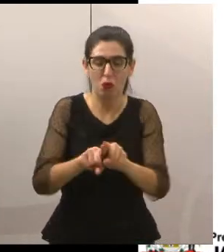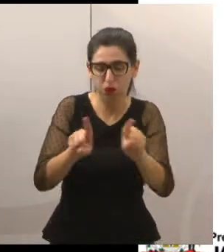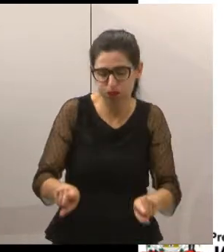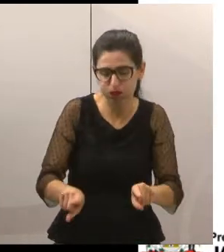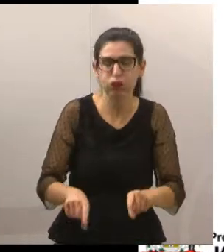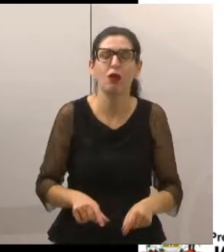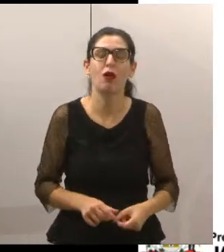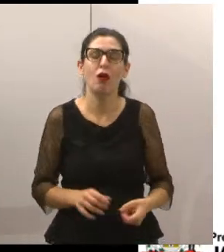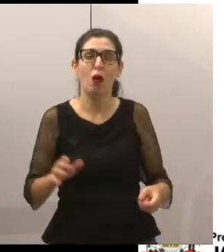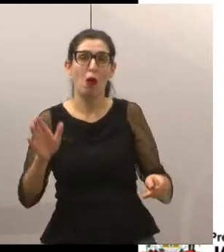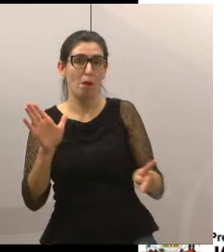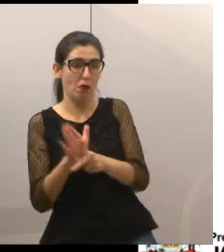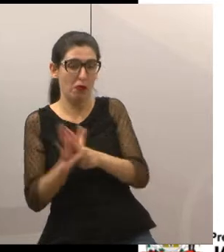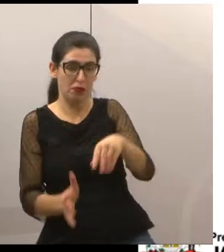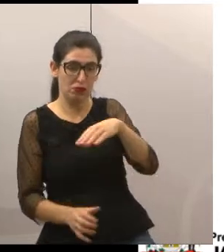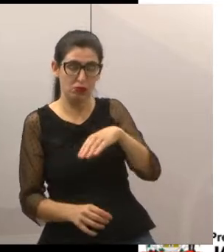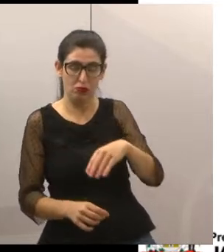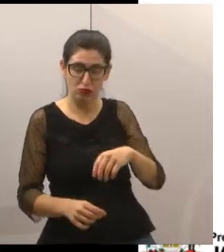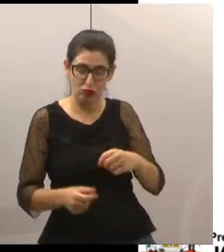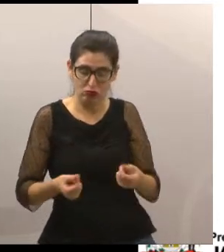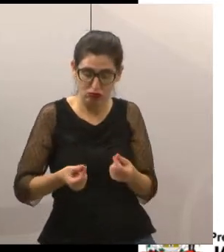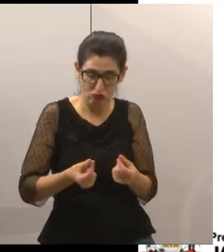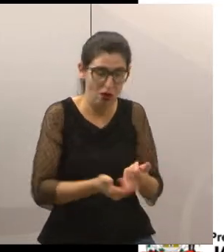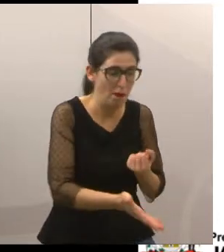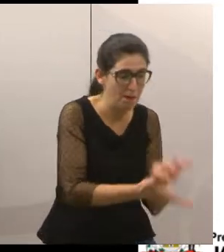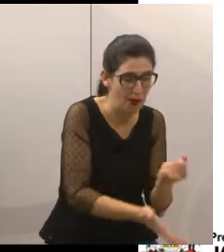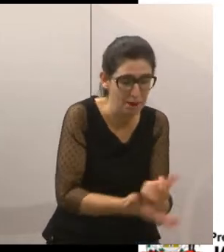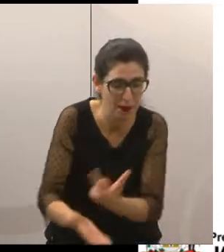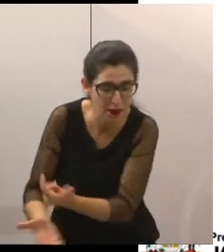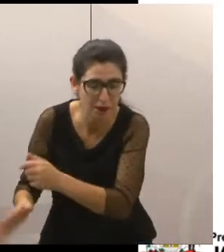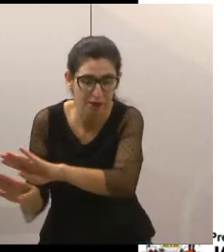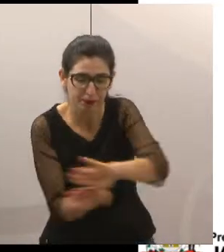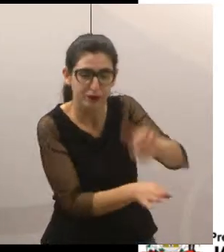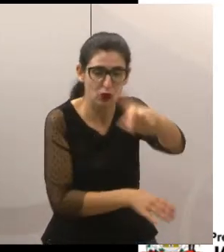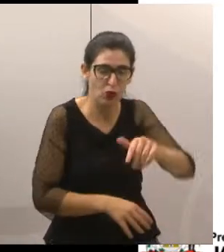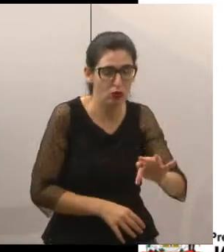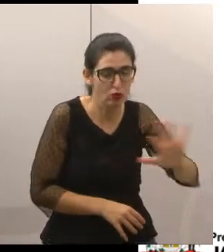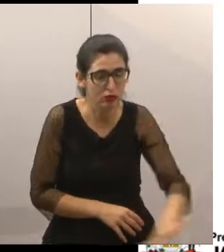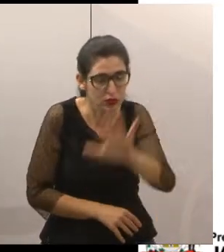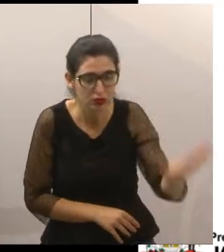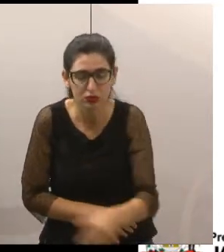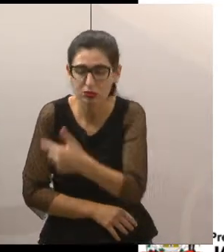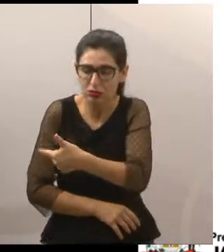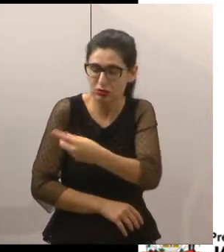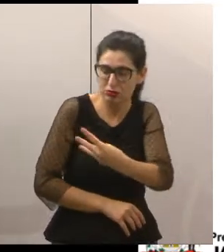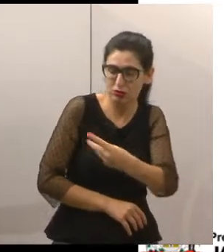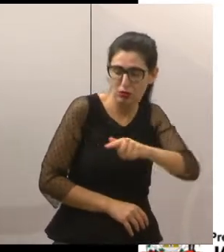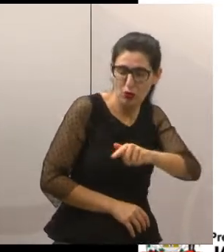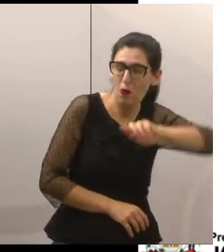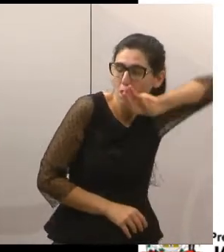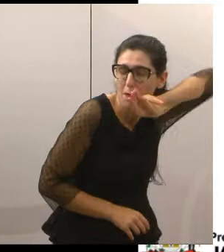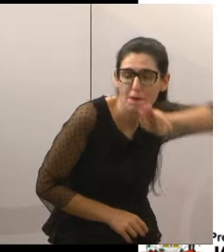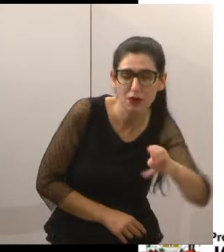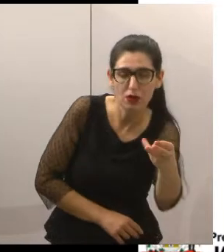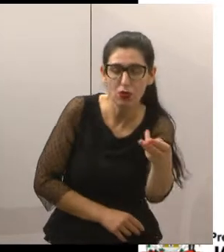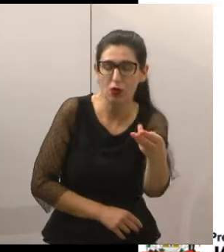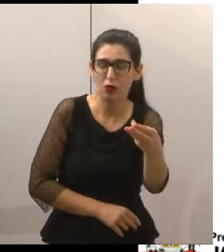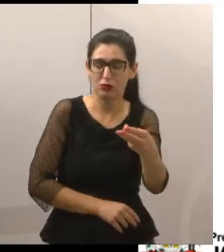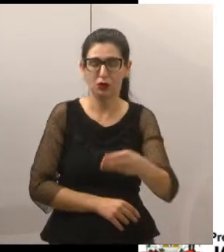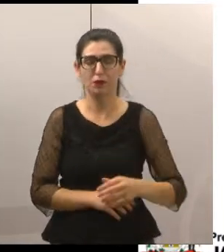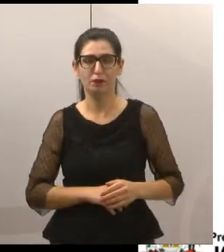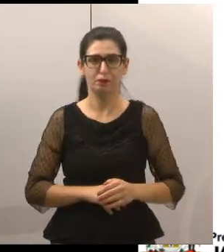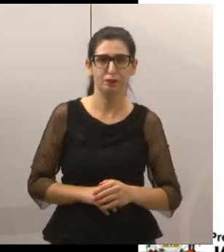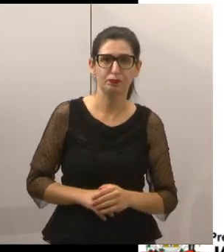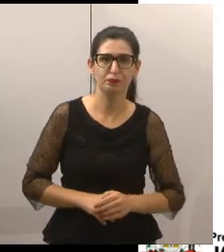própria, e transferências federais, 291 milhões, que basicamente vão para as áreas